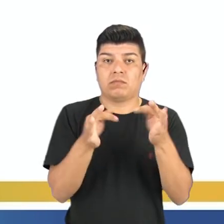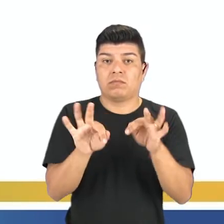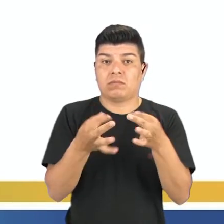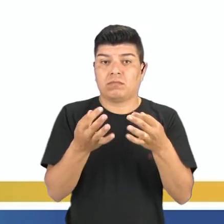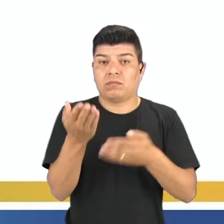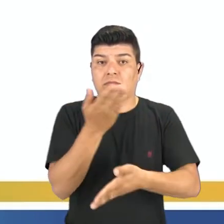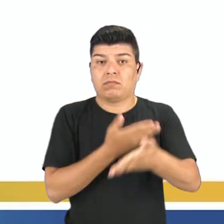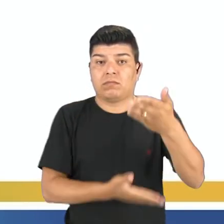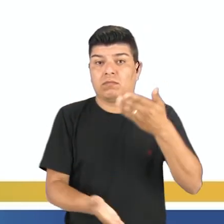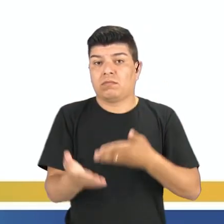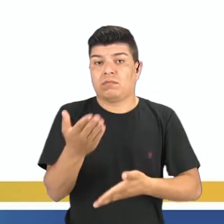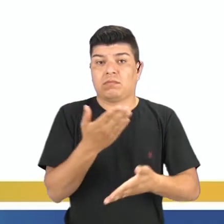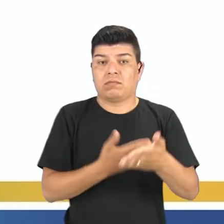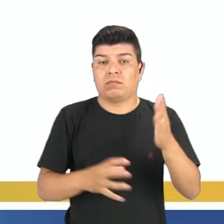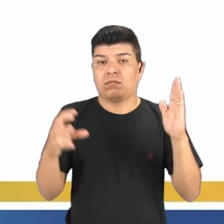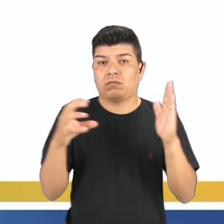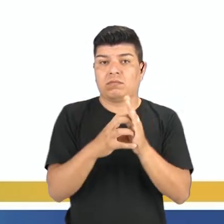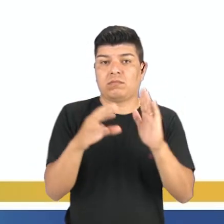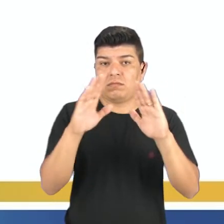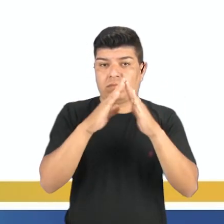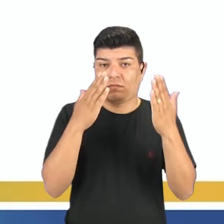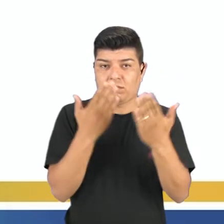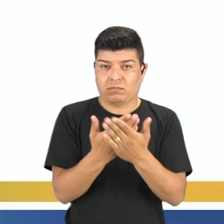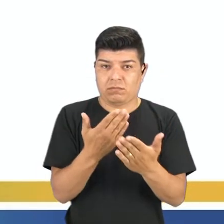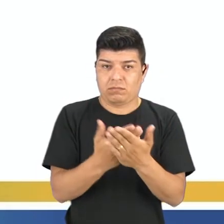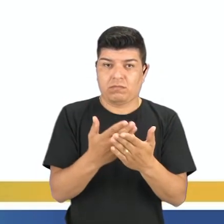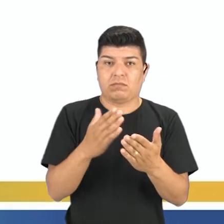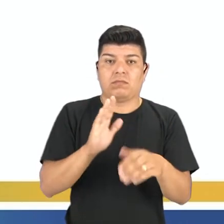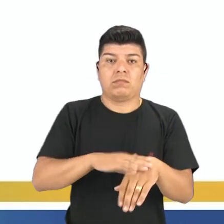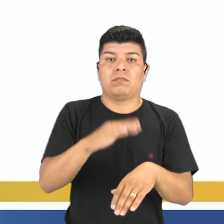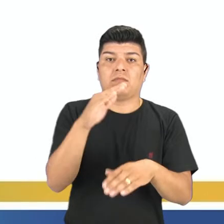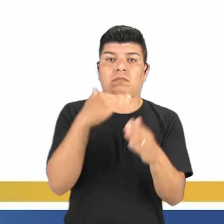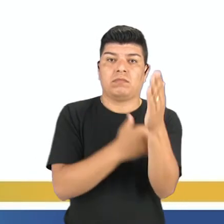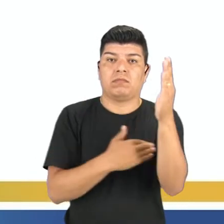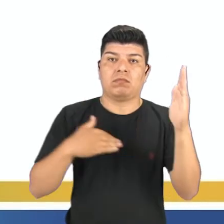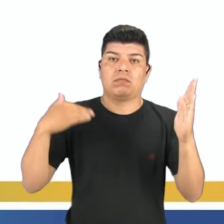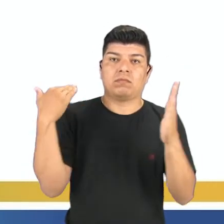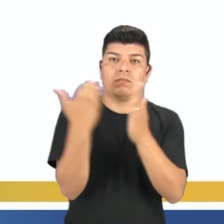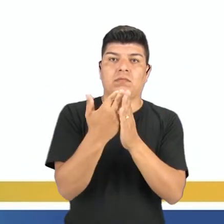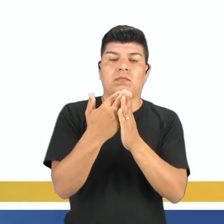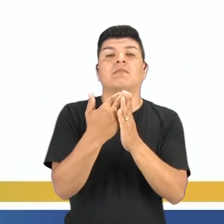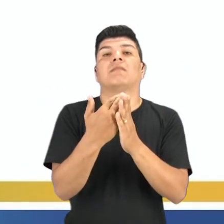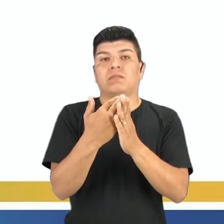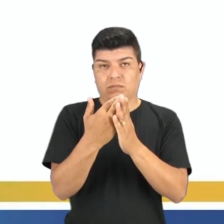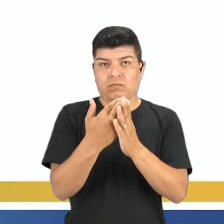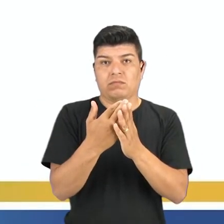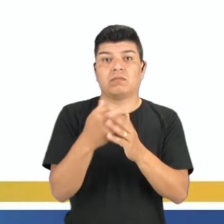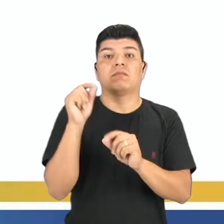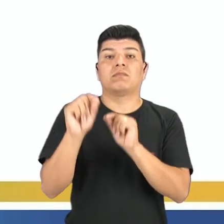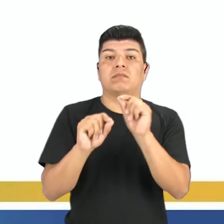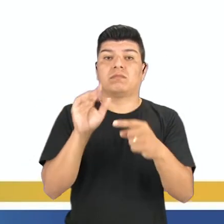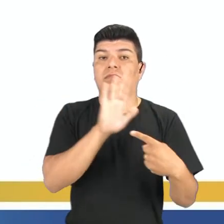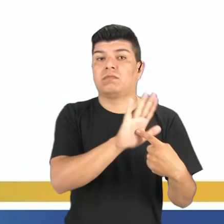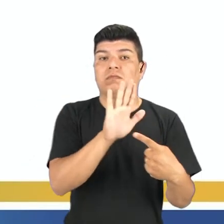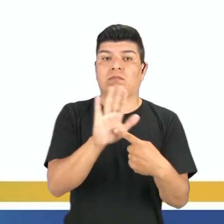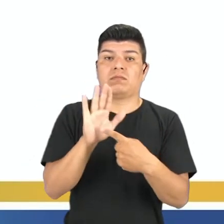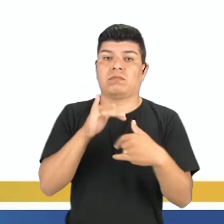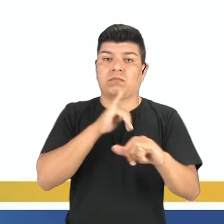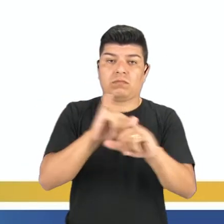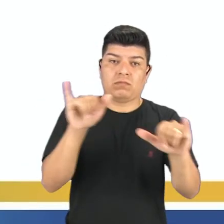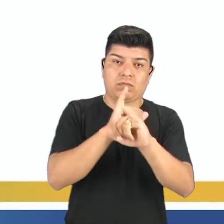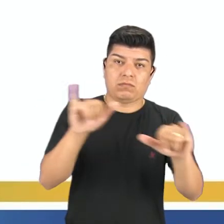forma efetiva e vigorosa pela escola, no nível mais elementar até os superiores, e por campanhas constantes no